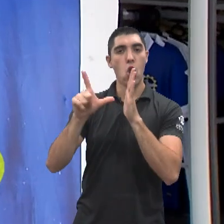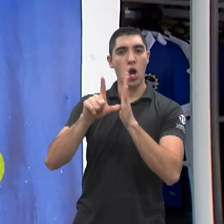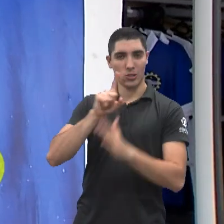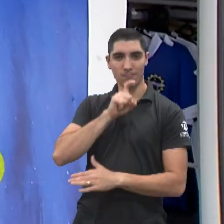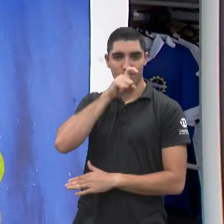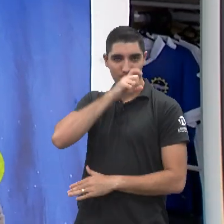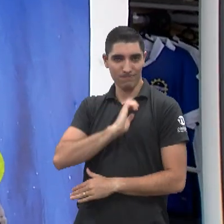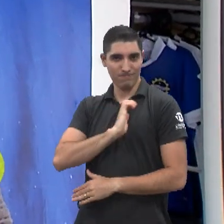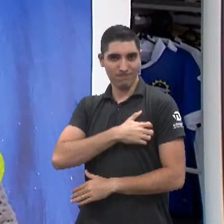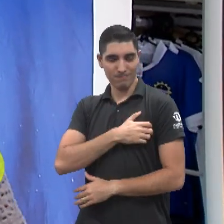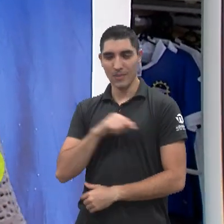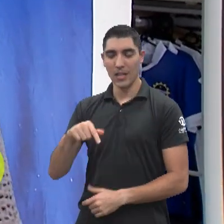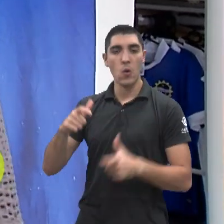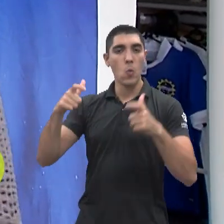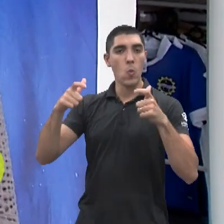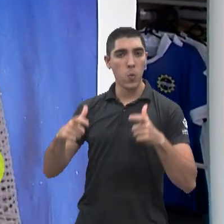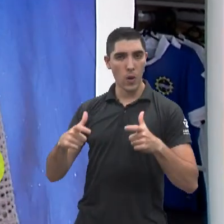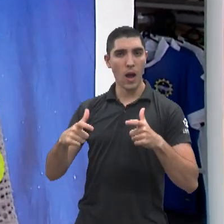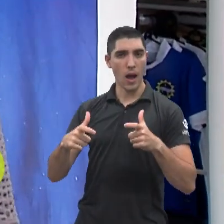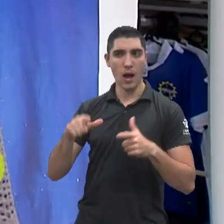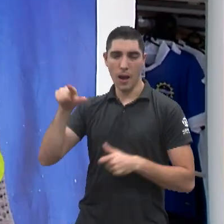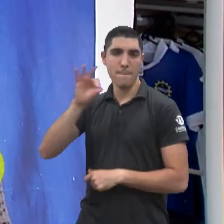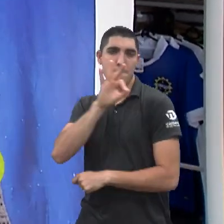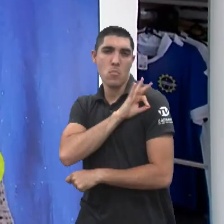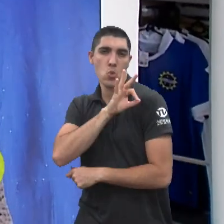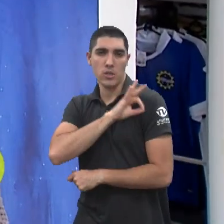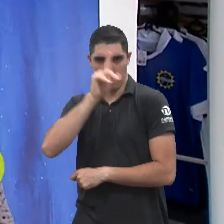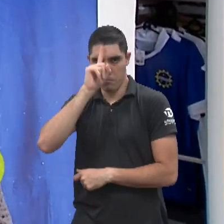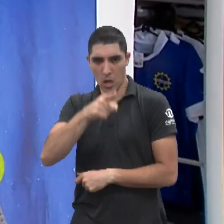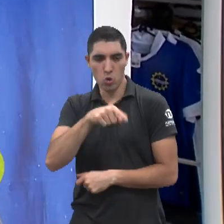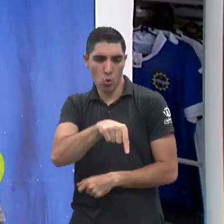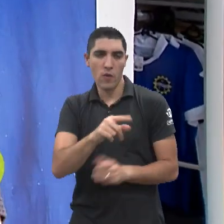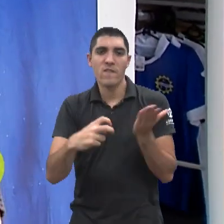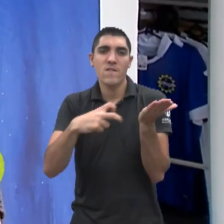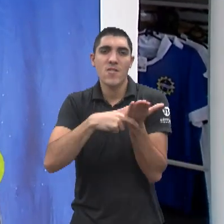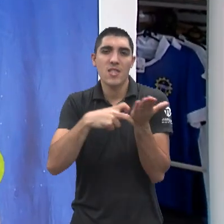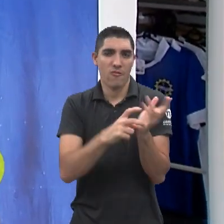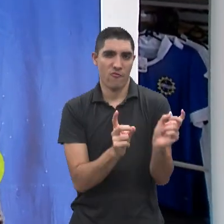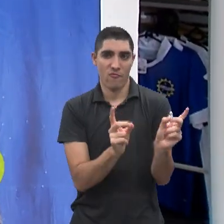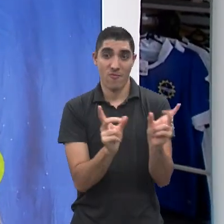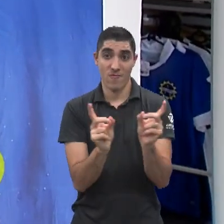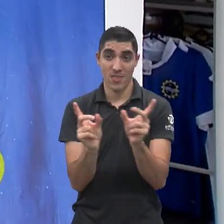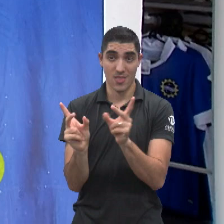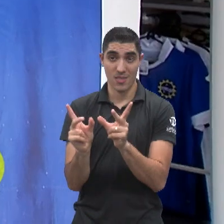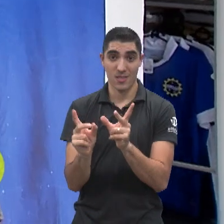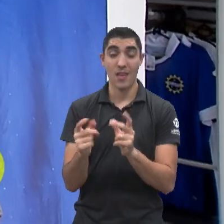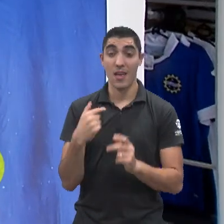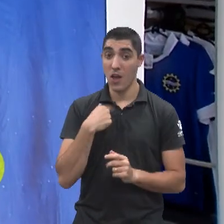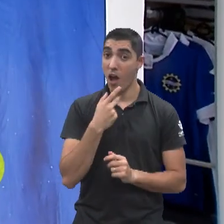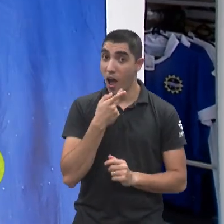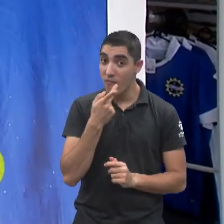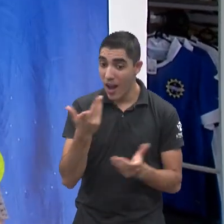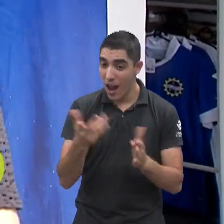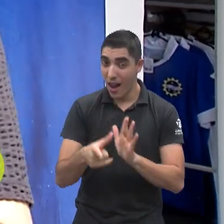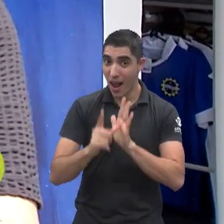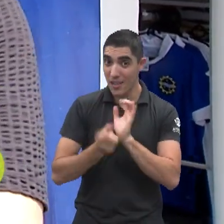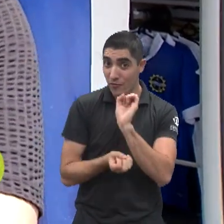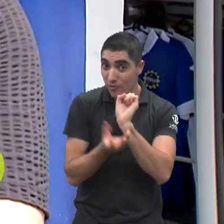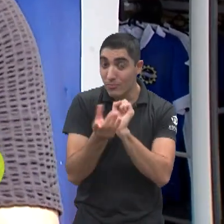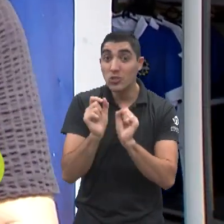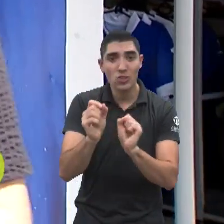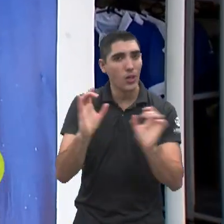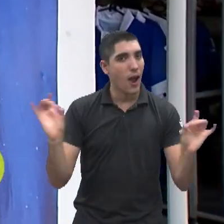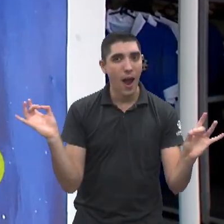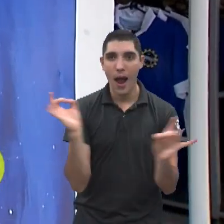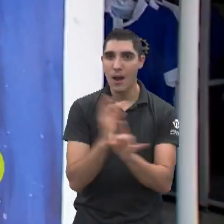que foi determinado pela Polícia Militar para que os ingressos fossem comercializados. Vou dar aqui um spoiler, todos eles já esgotados. E eu vou pedir